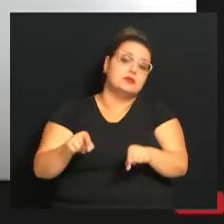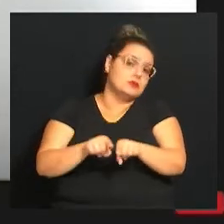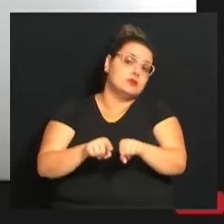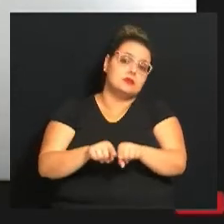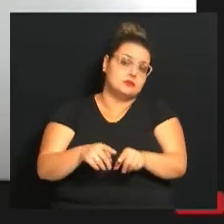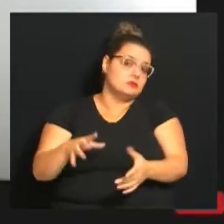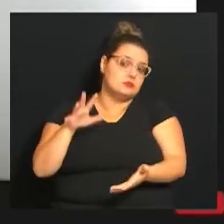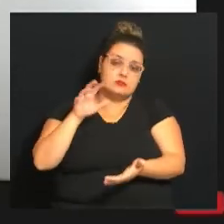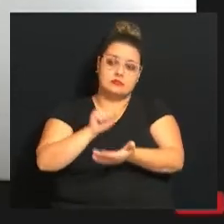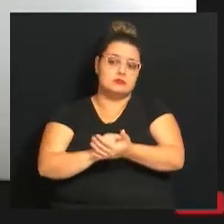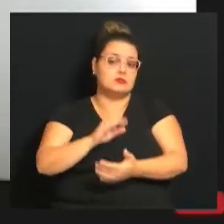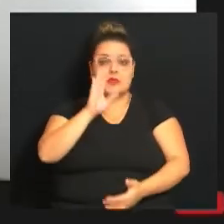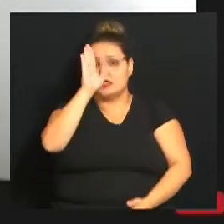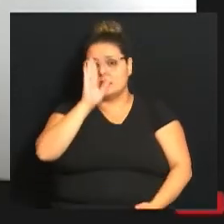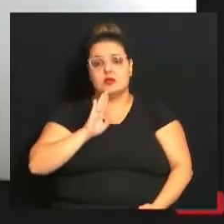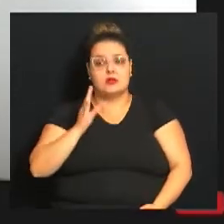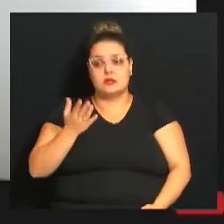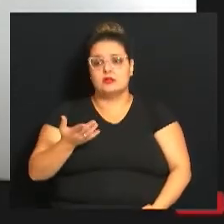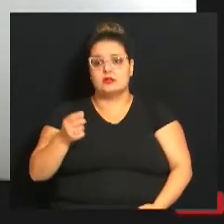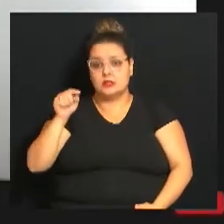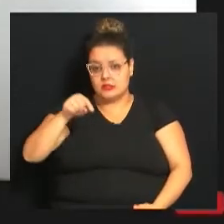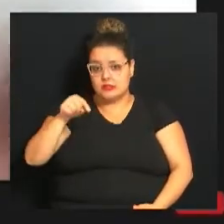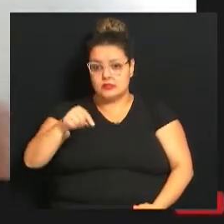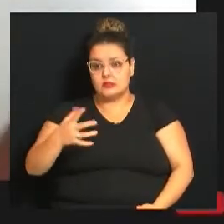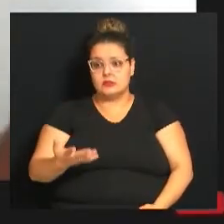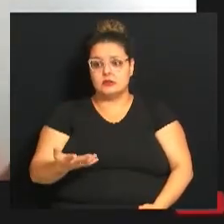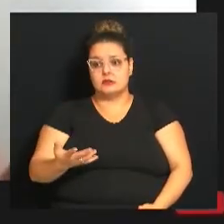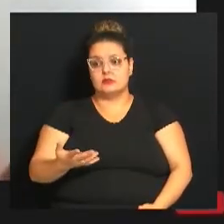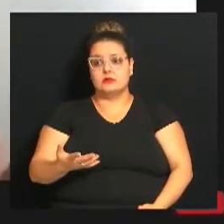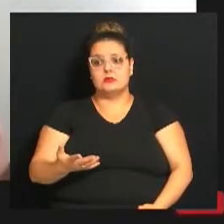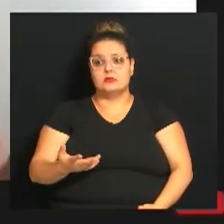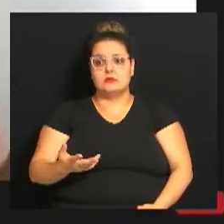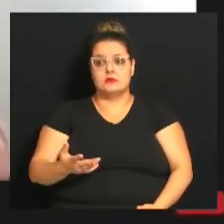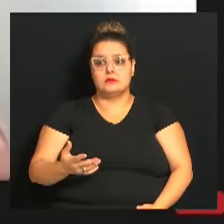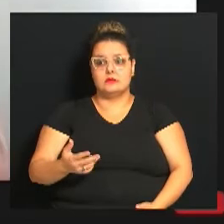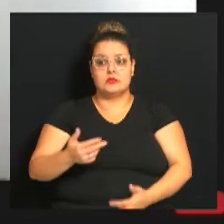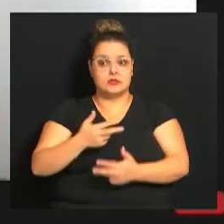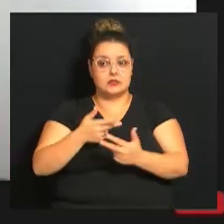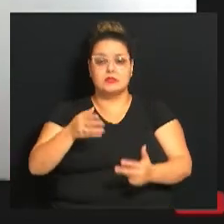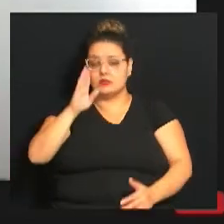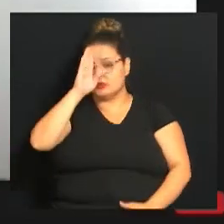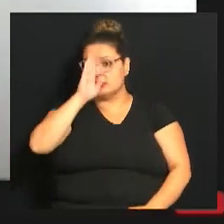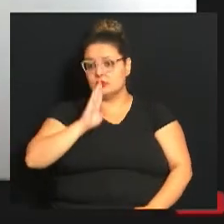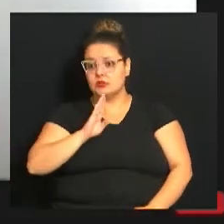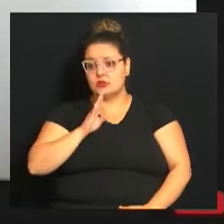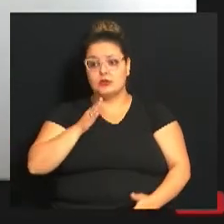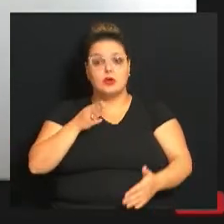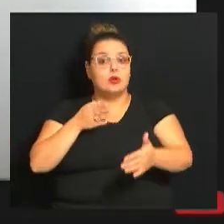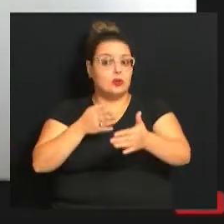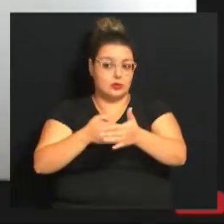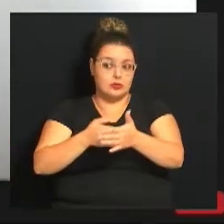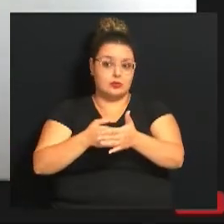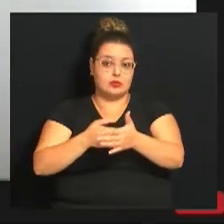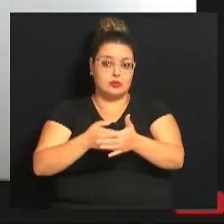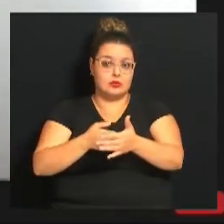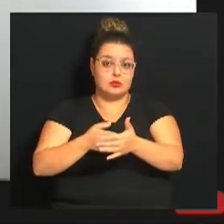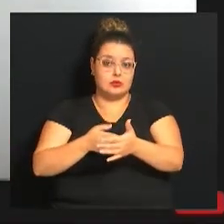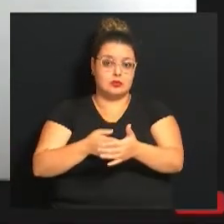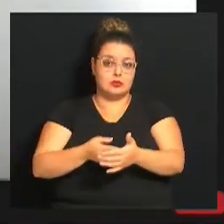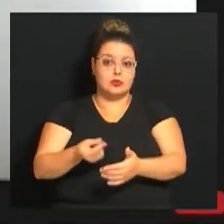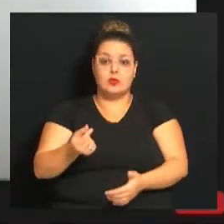graça. Nesse caso, para esses conteúdos gratuitos, o limite é o custo da